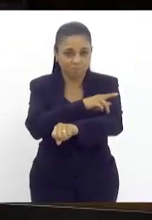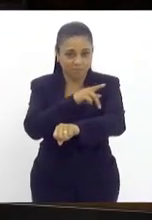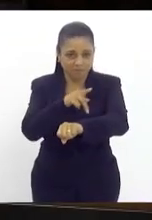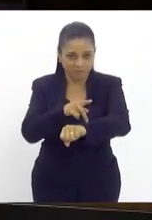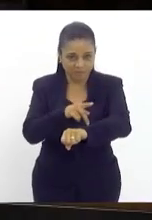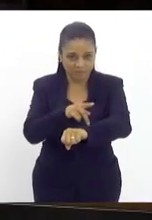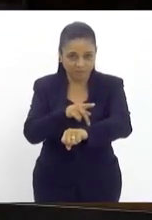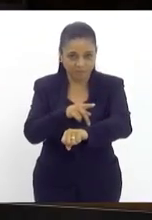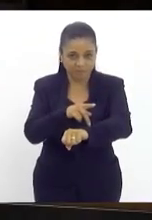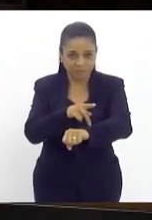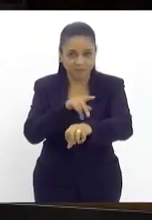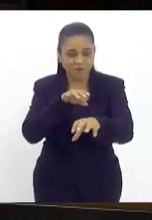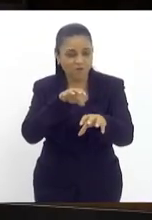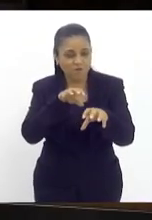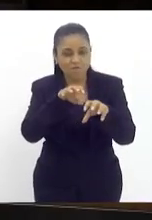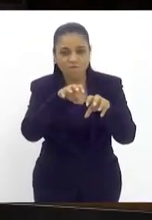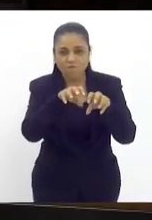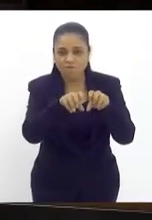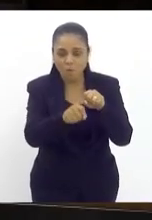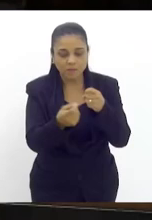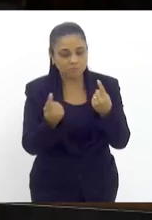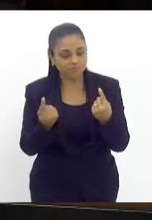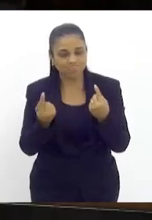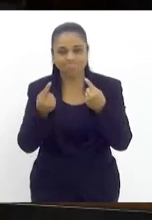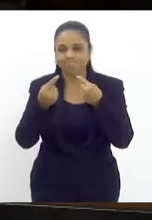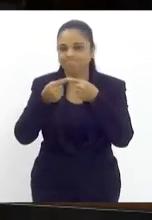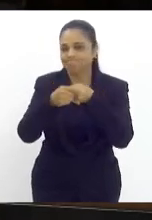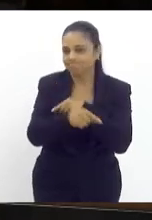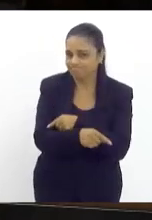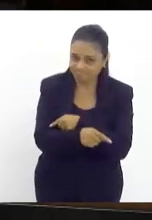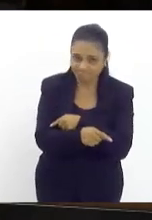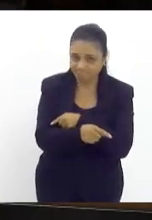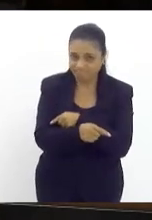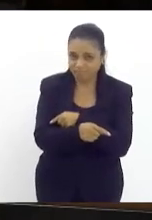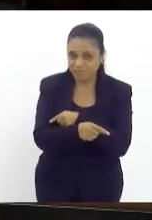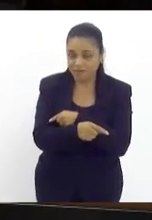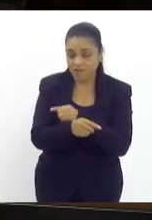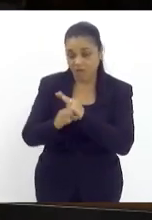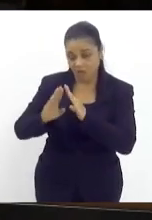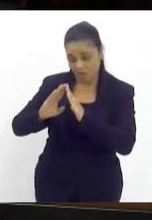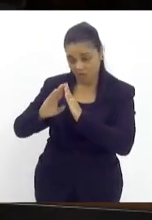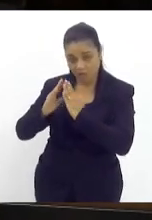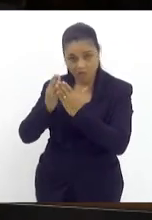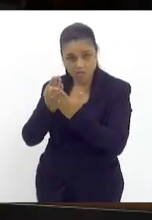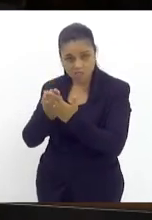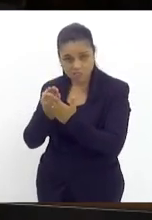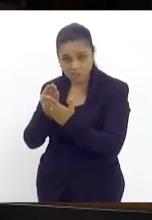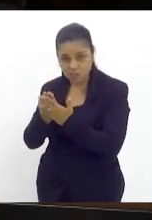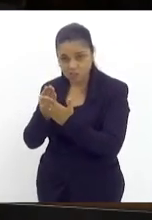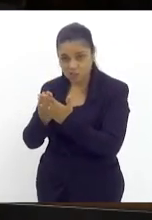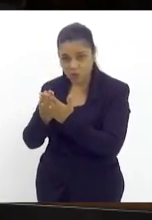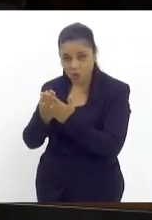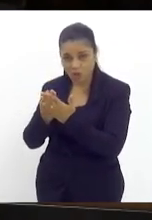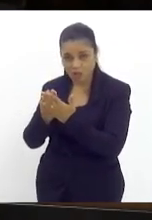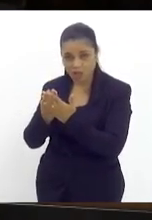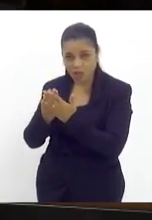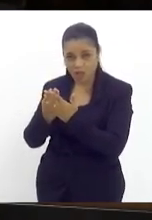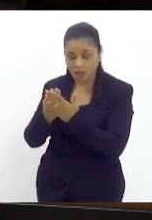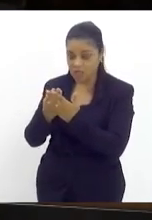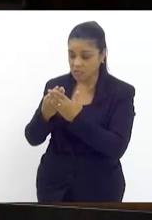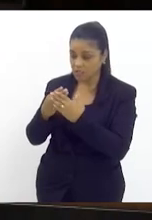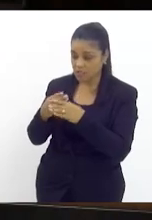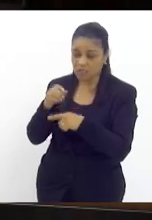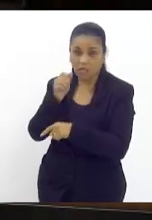né, é uma formação totalmente ao contrário, que a escola é proprietária do aluno, praticamente, e o pai não